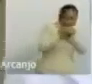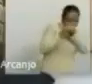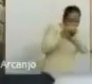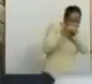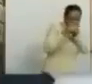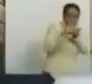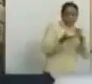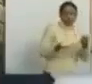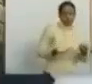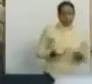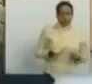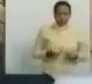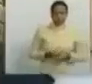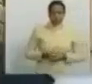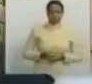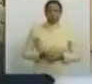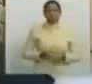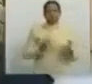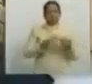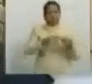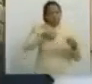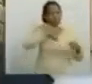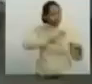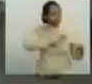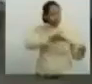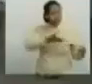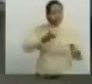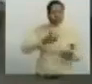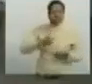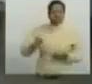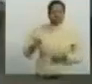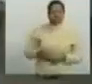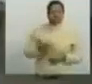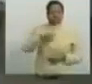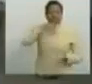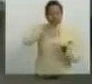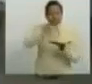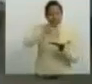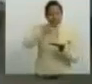porque não tenho coragem de dizer a verdade do Evangelho.